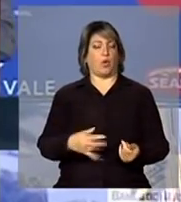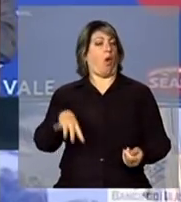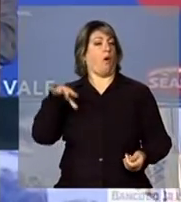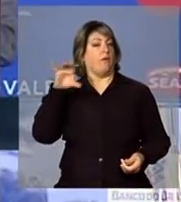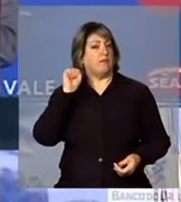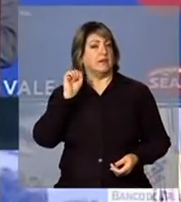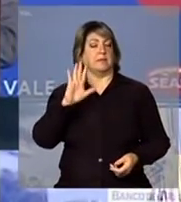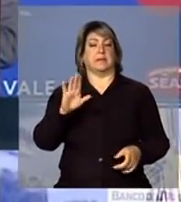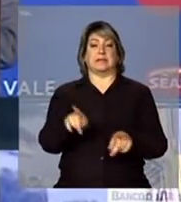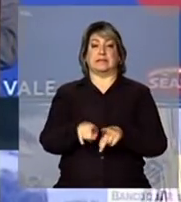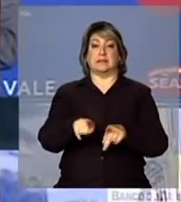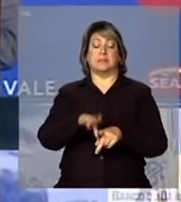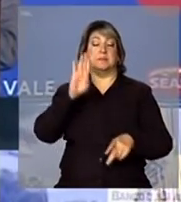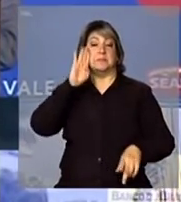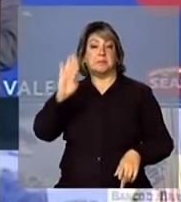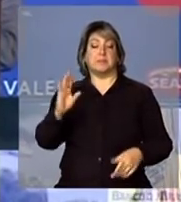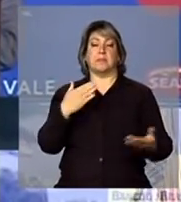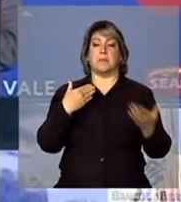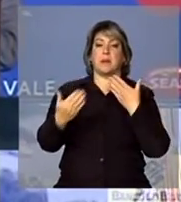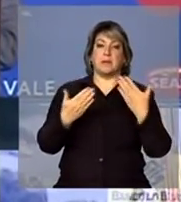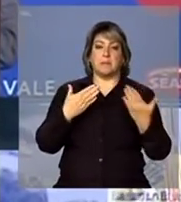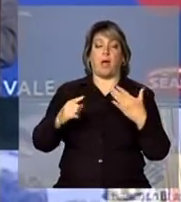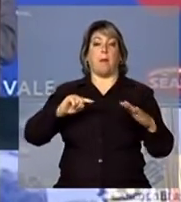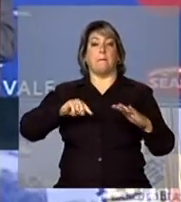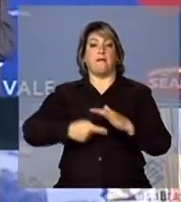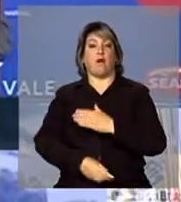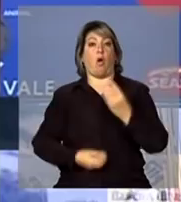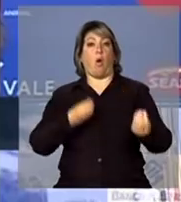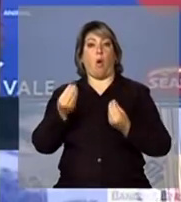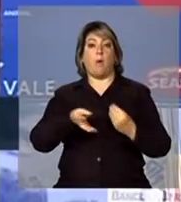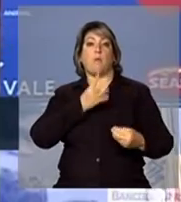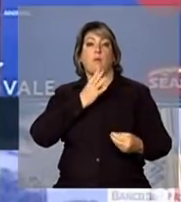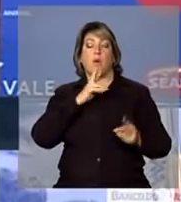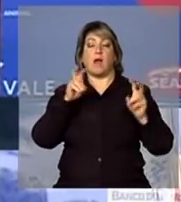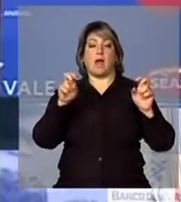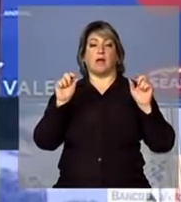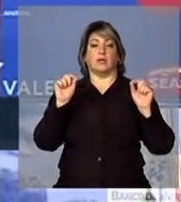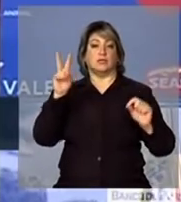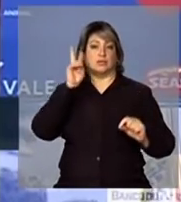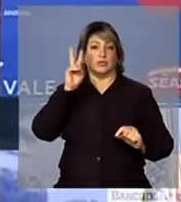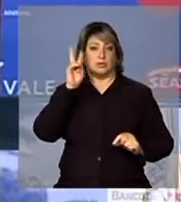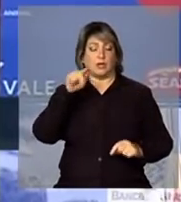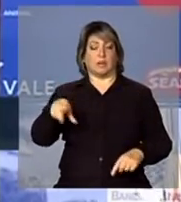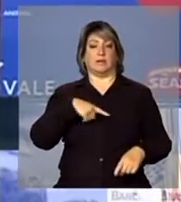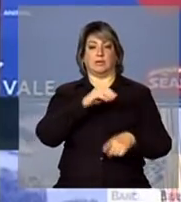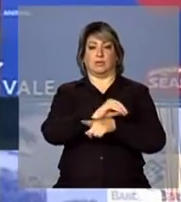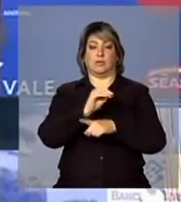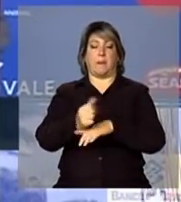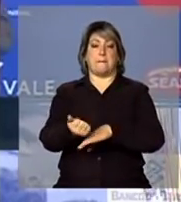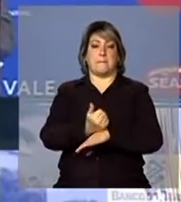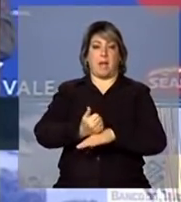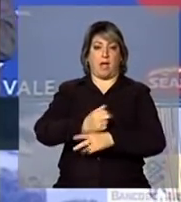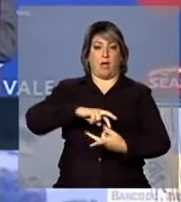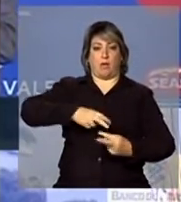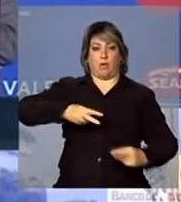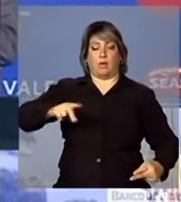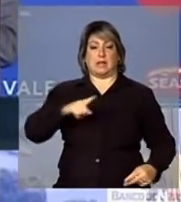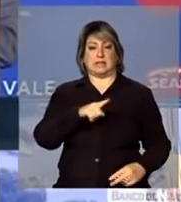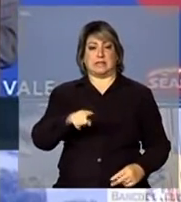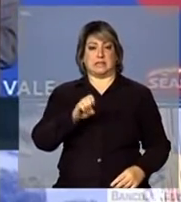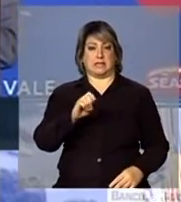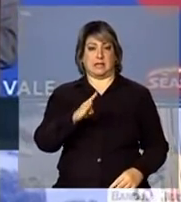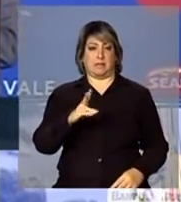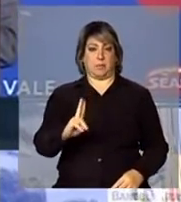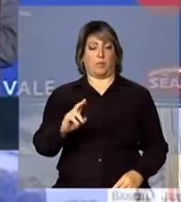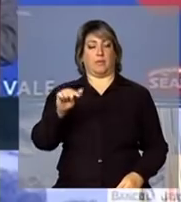mas, fundamentalmente, debater e aprofundar as questões relevantes a respeito da melhoria do zebu entre